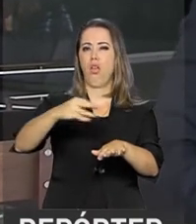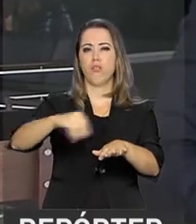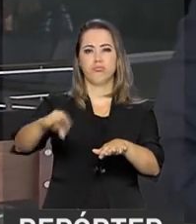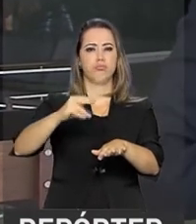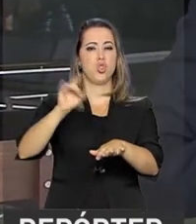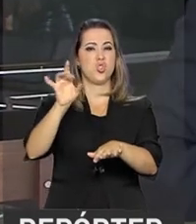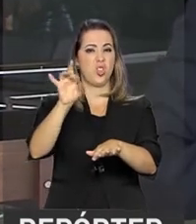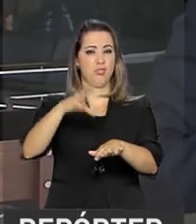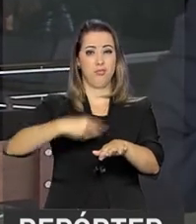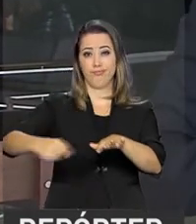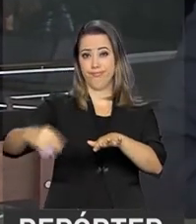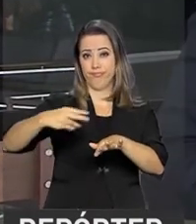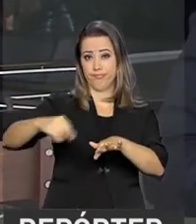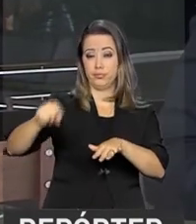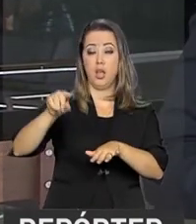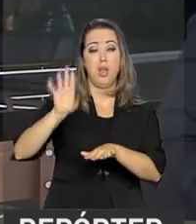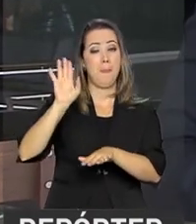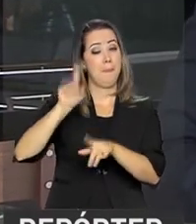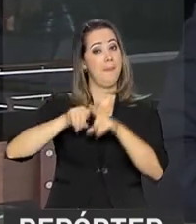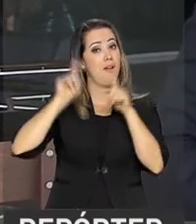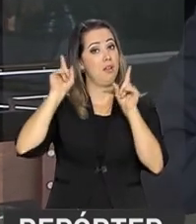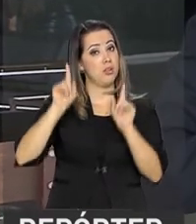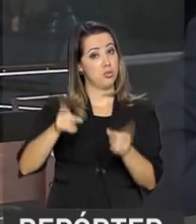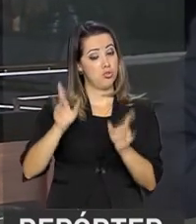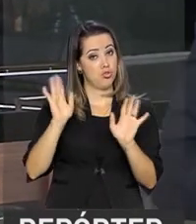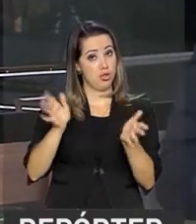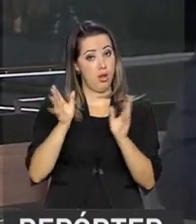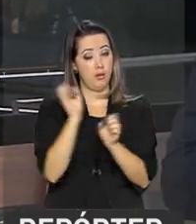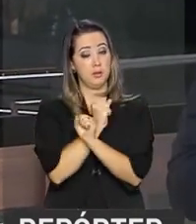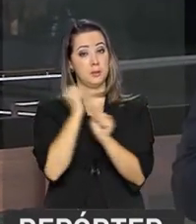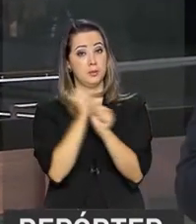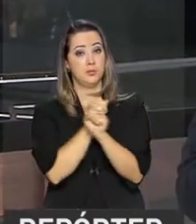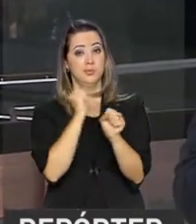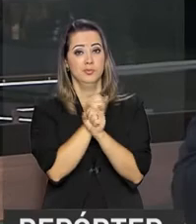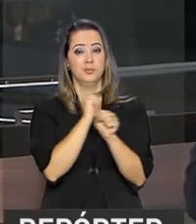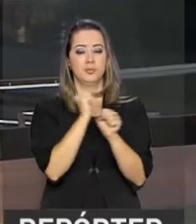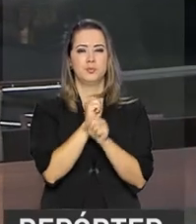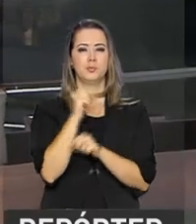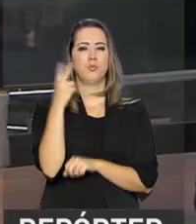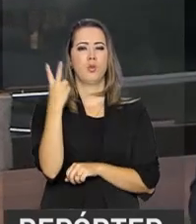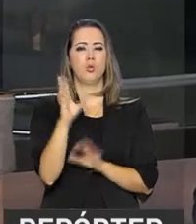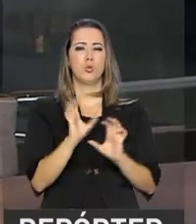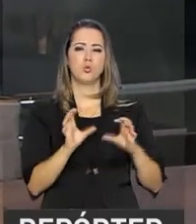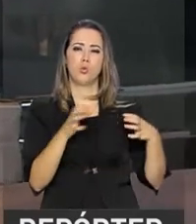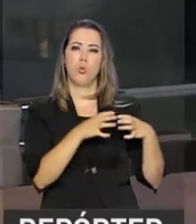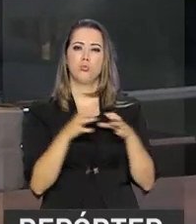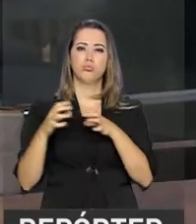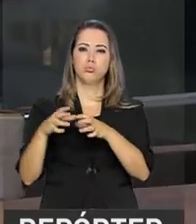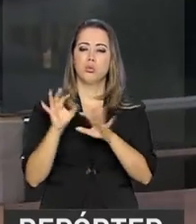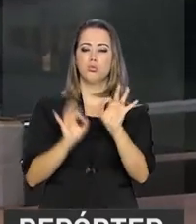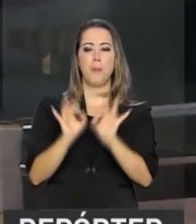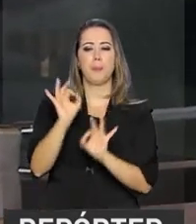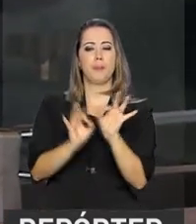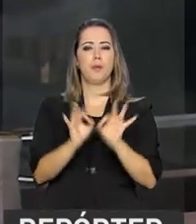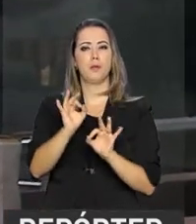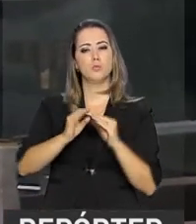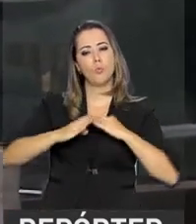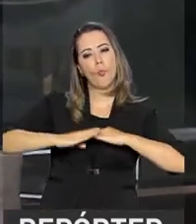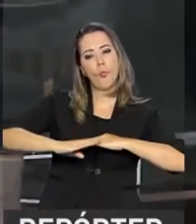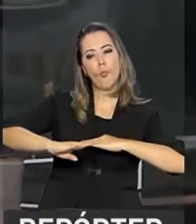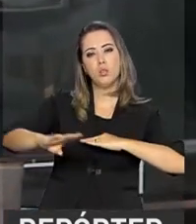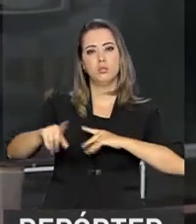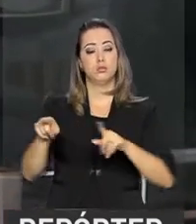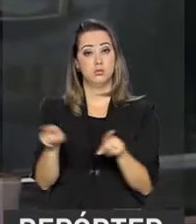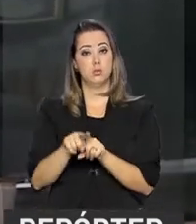do pará eles já estão em obras estão divididos os trabalhos estão divididos em dois lotes inclusive com a participação do exército